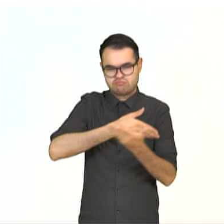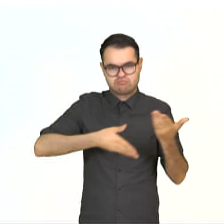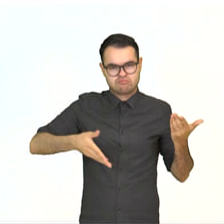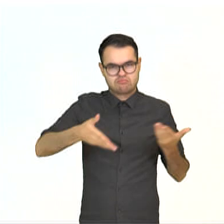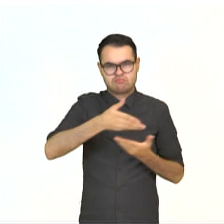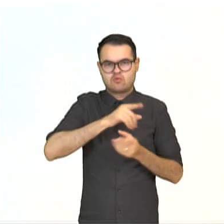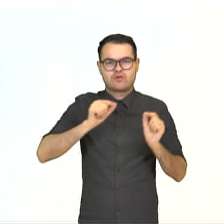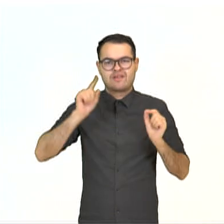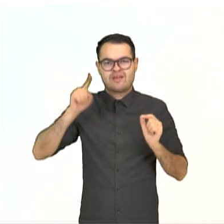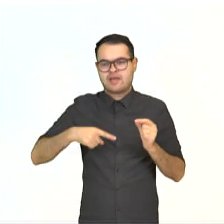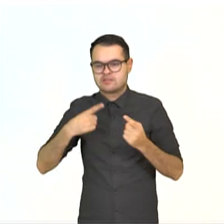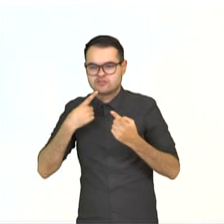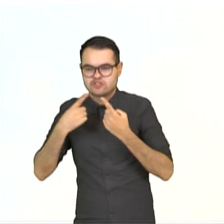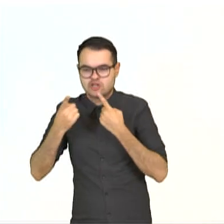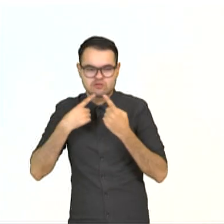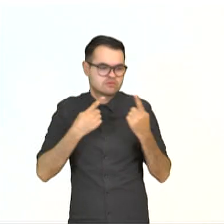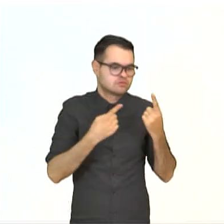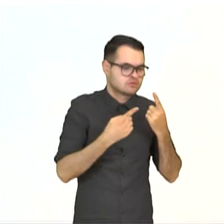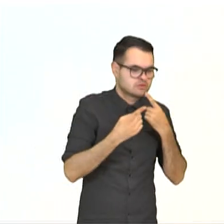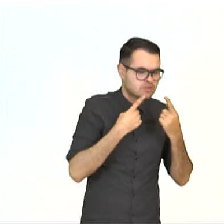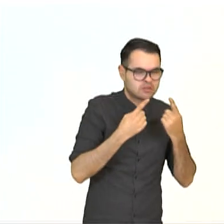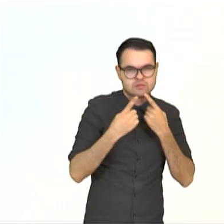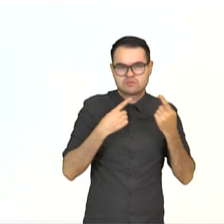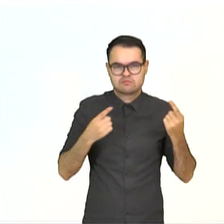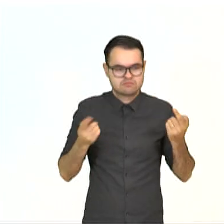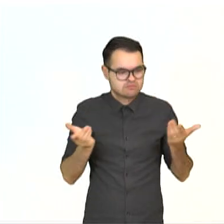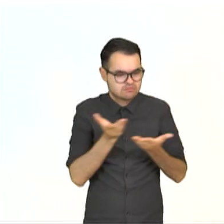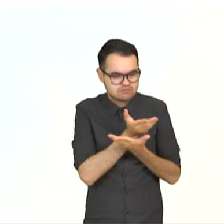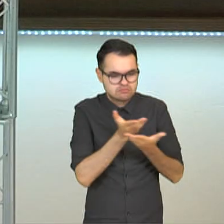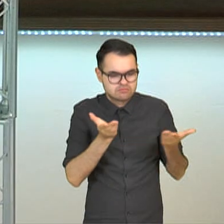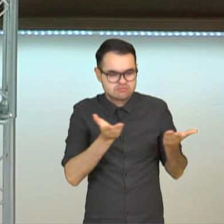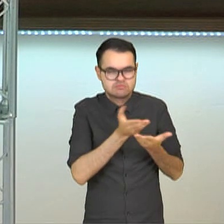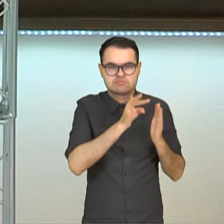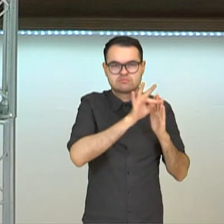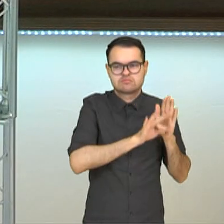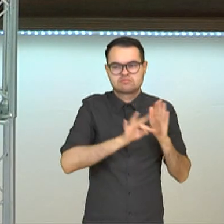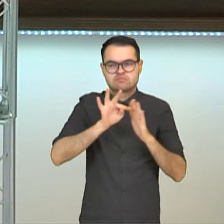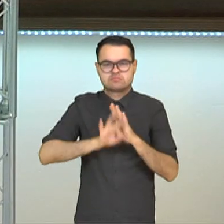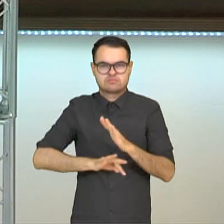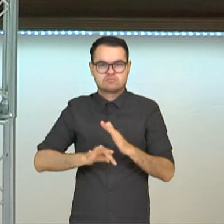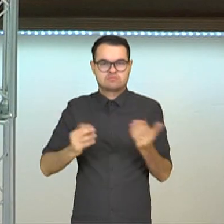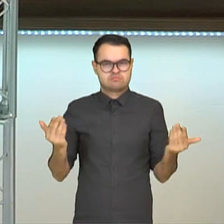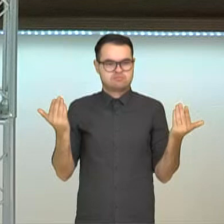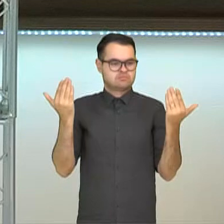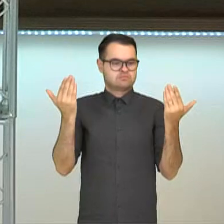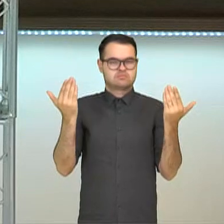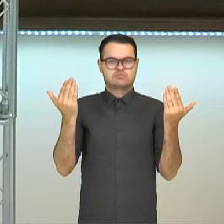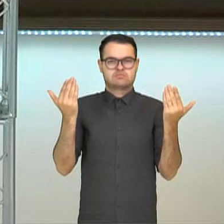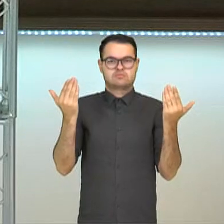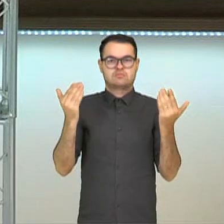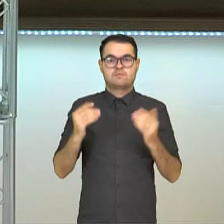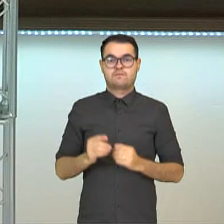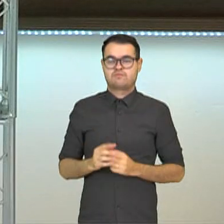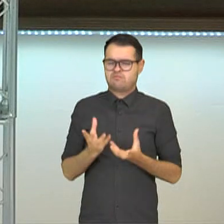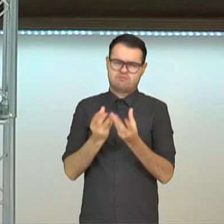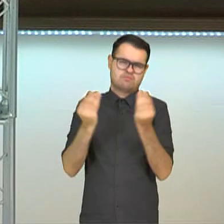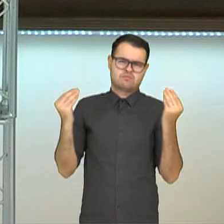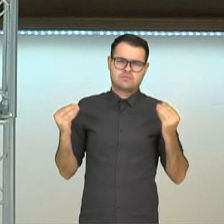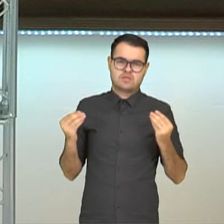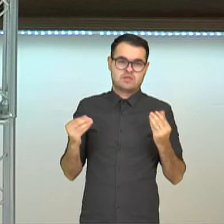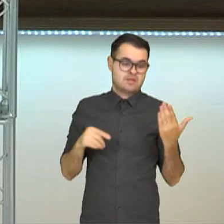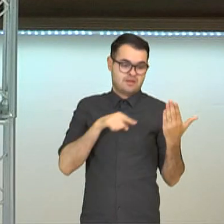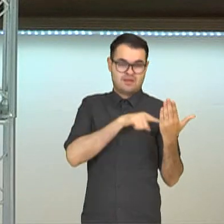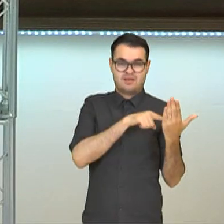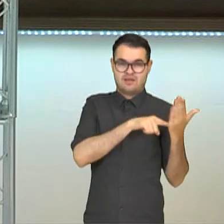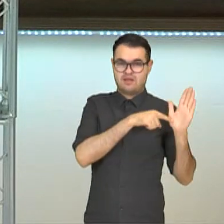como diálogo entre textos. E há várias maneiras de estabelecer intertextualidade. Então, ali, a Adélia não citou Drummond. Ela não